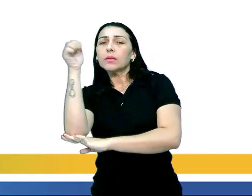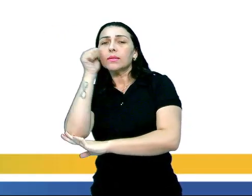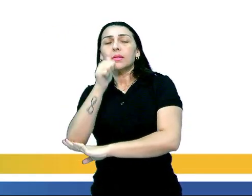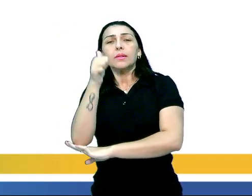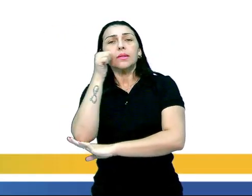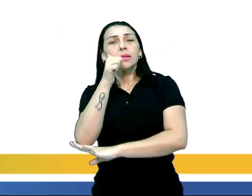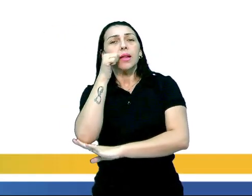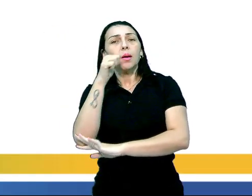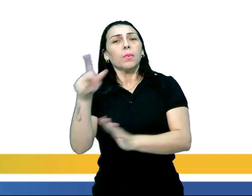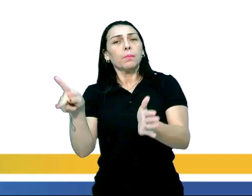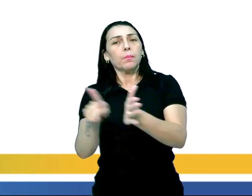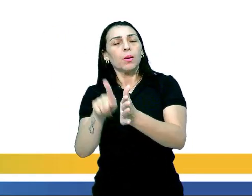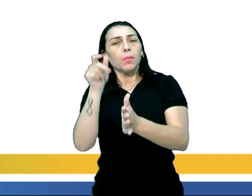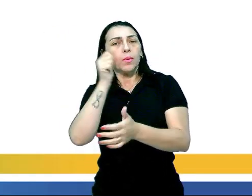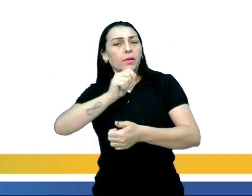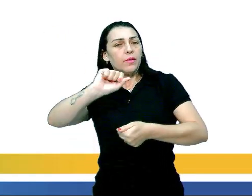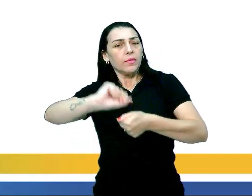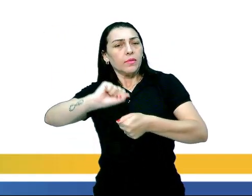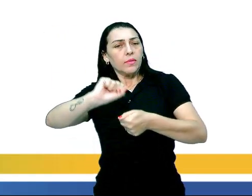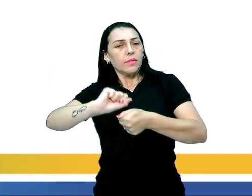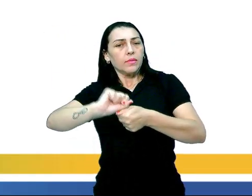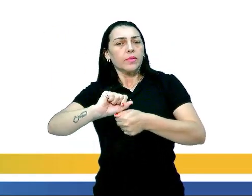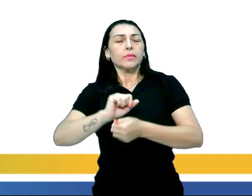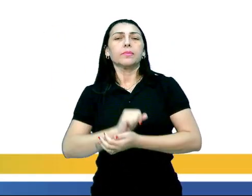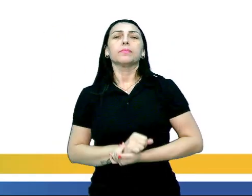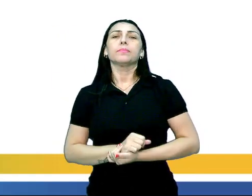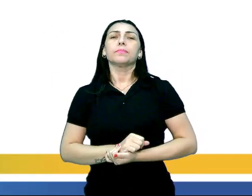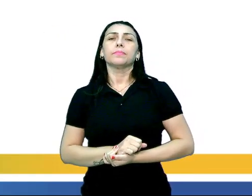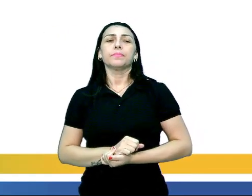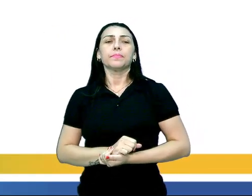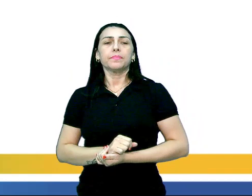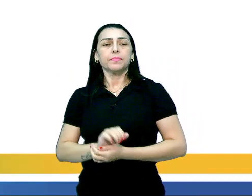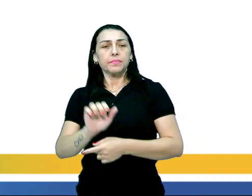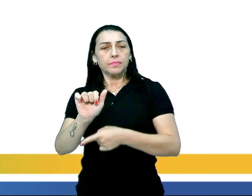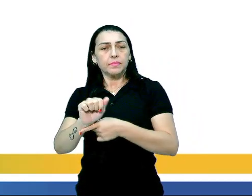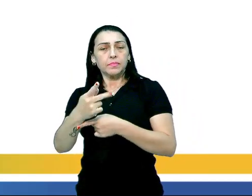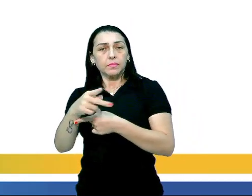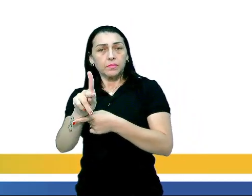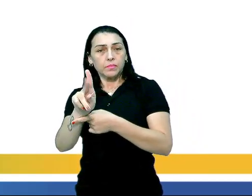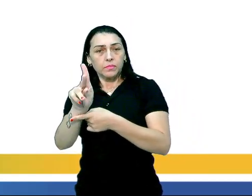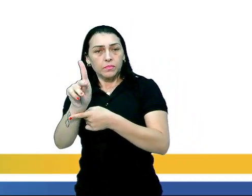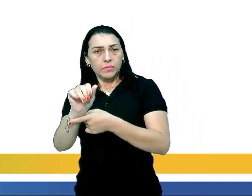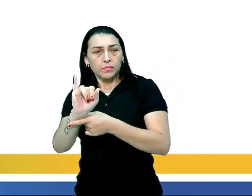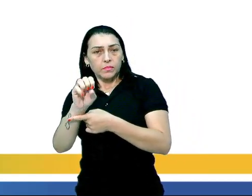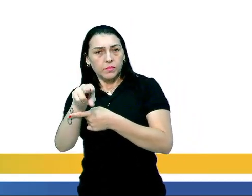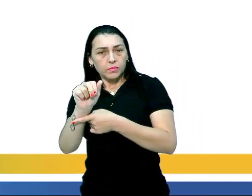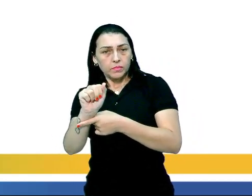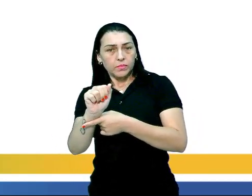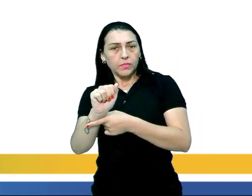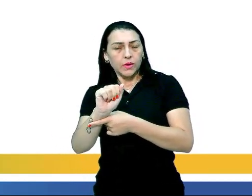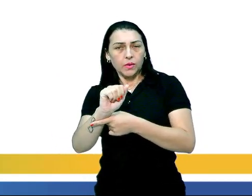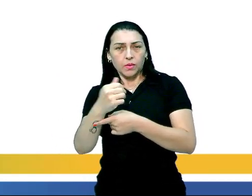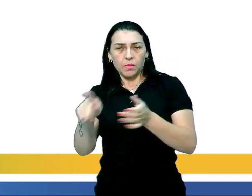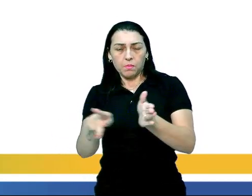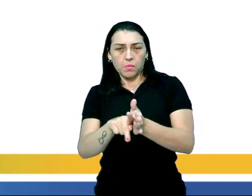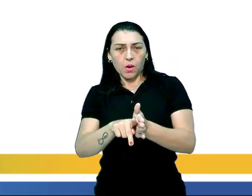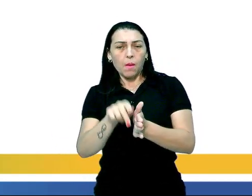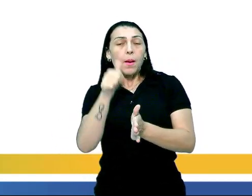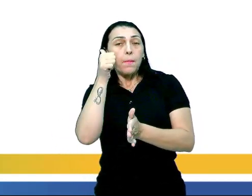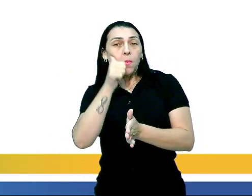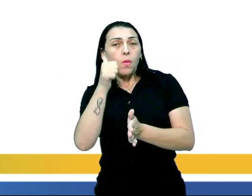atribuídos historicamente a uma suposta natureza feminina. Letra A. Pudor inato e